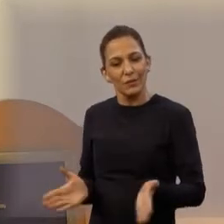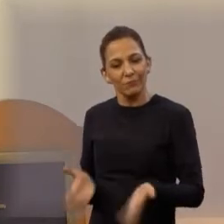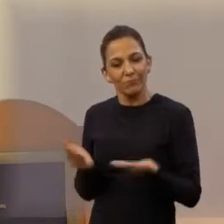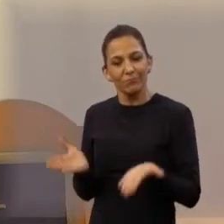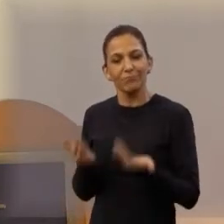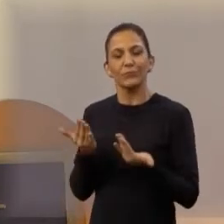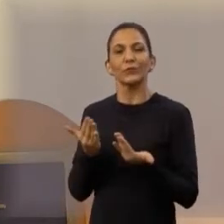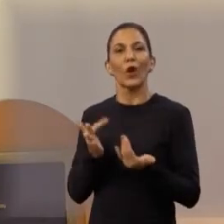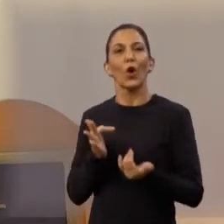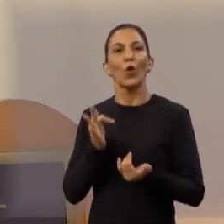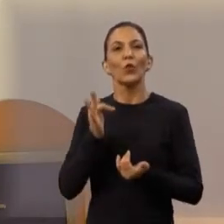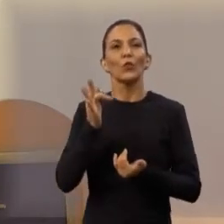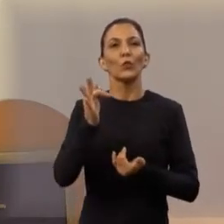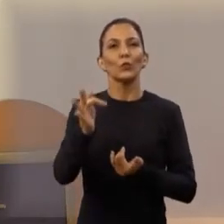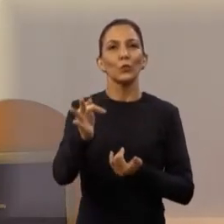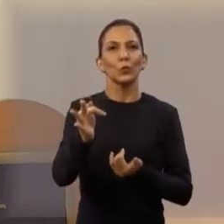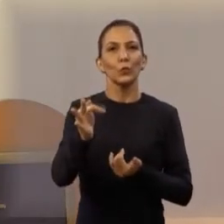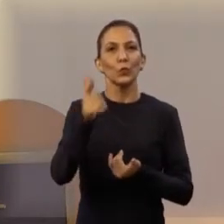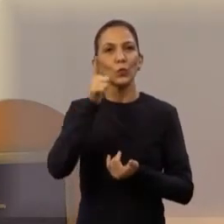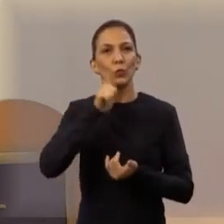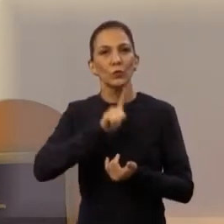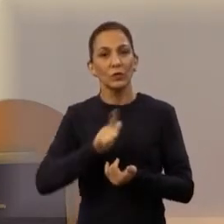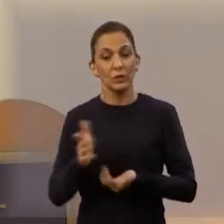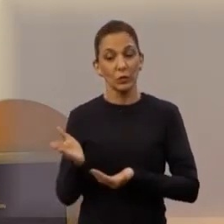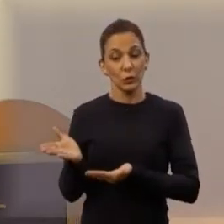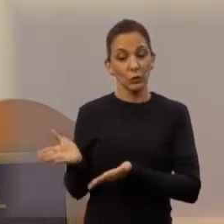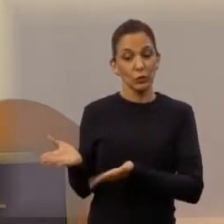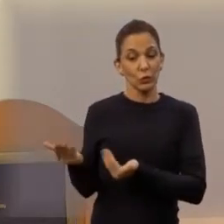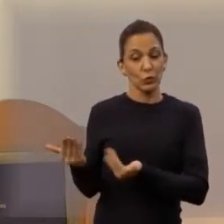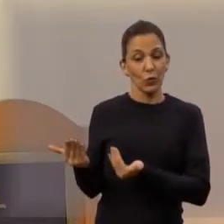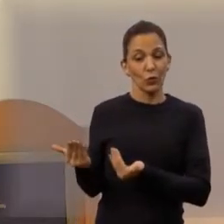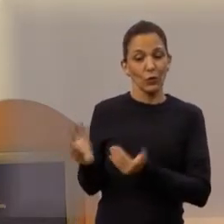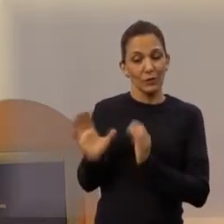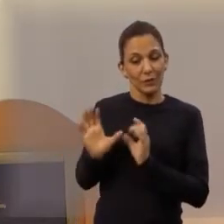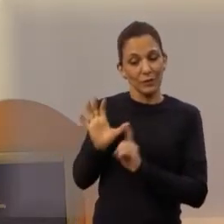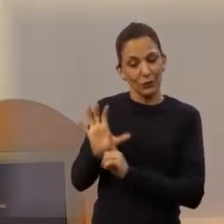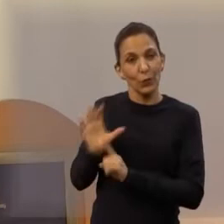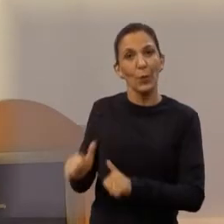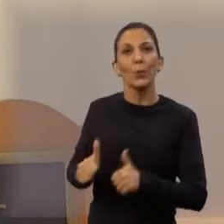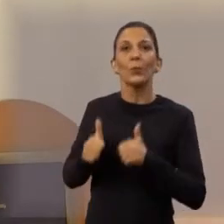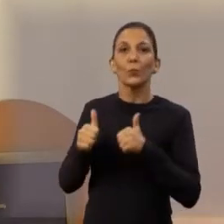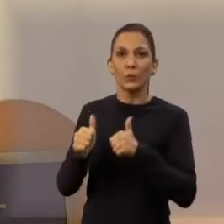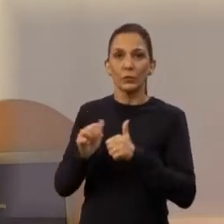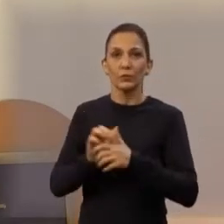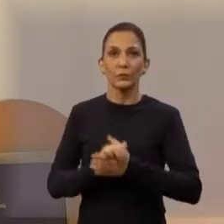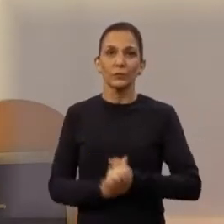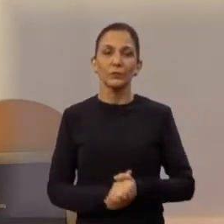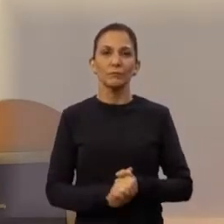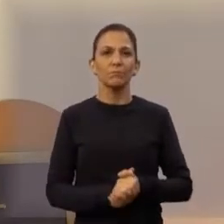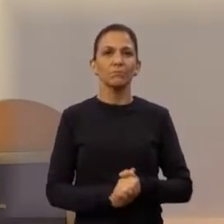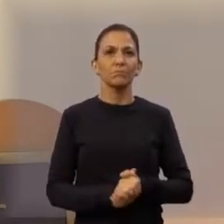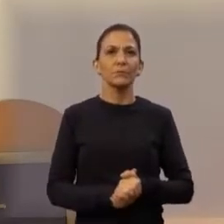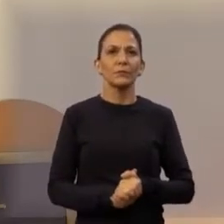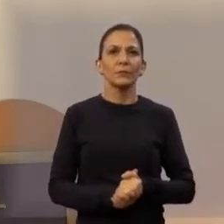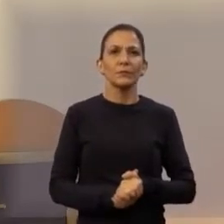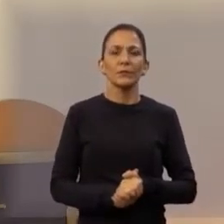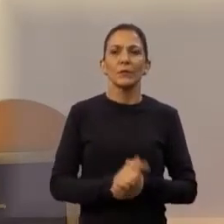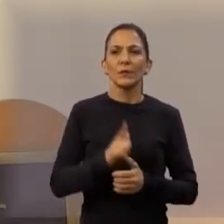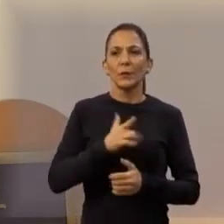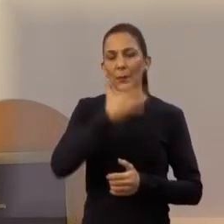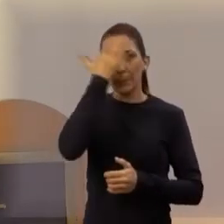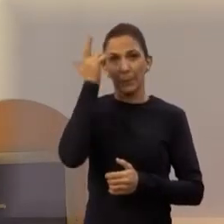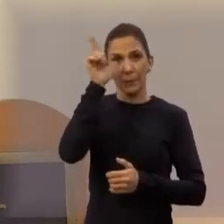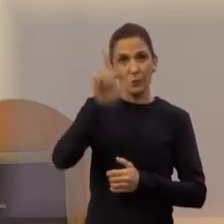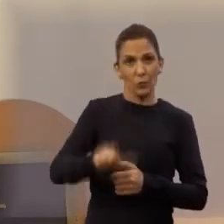possam colher bons frutos e da manhã a idealizadora deste projeto séries da